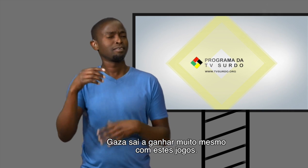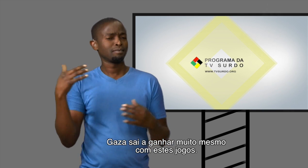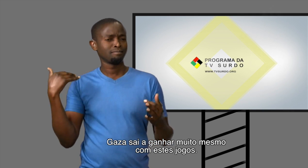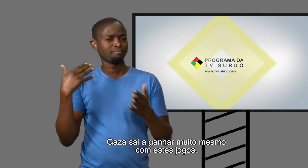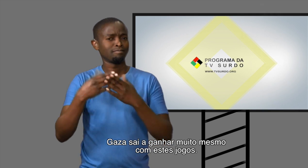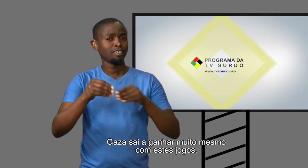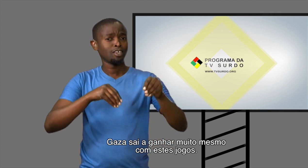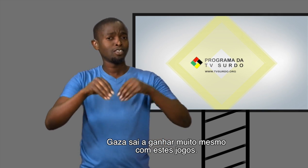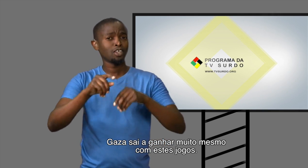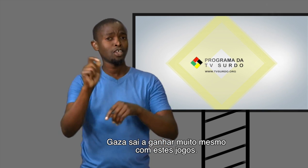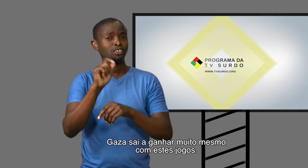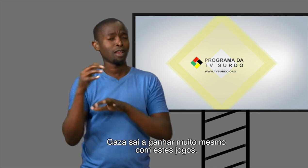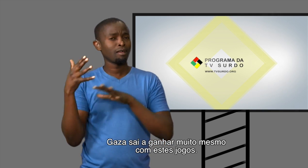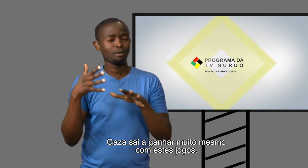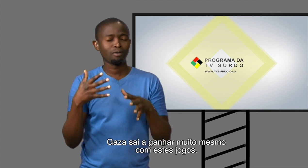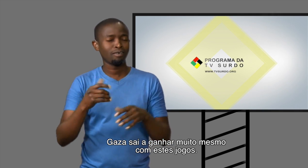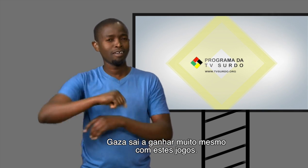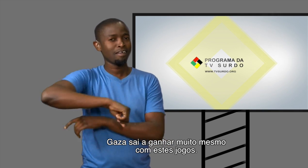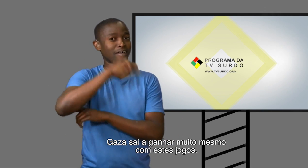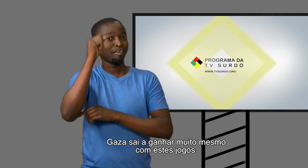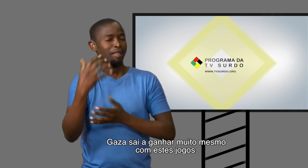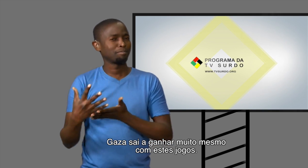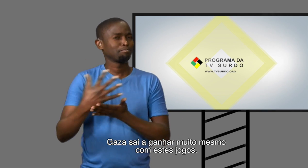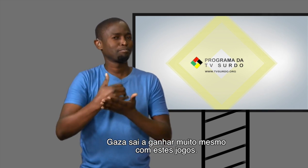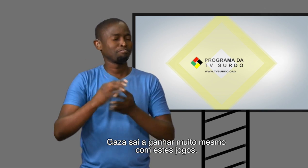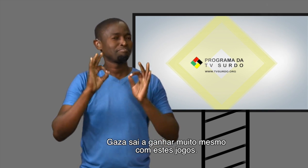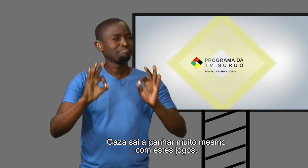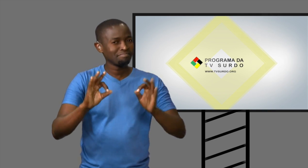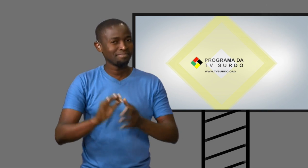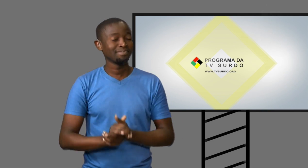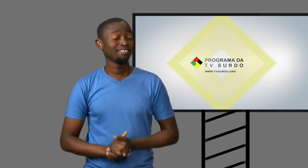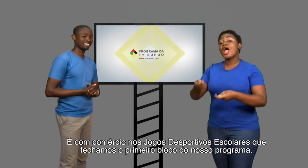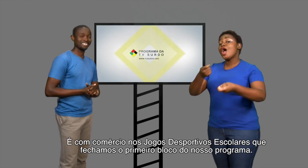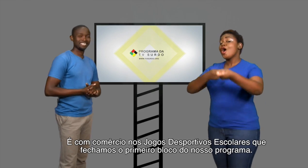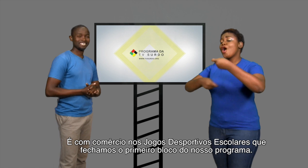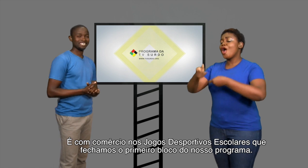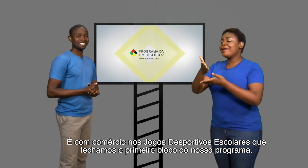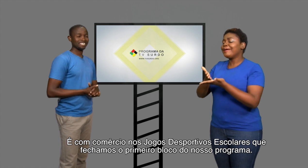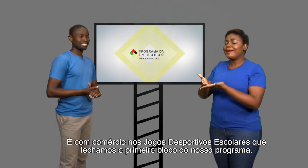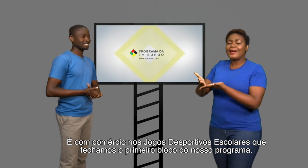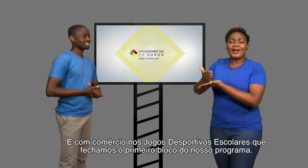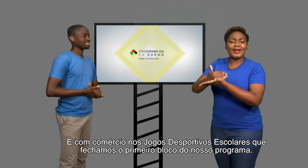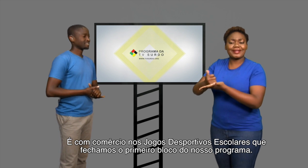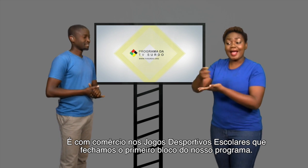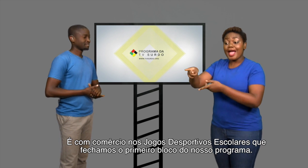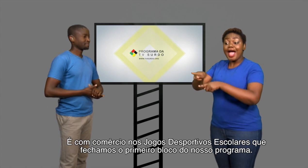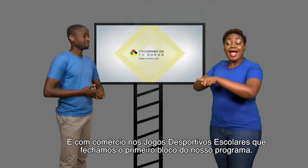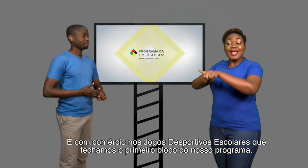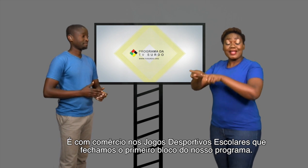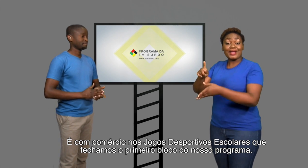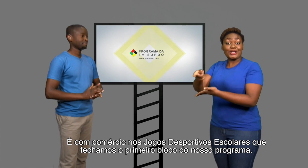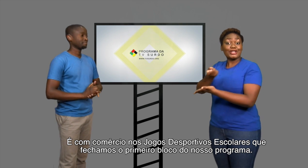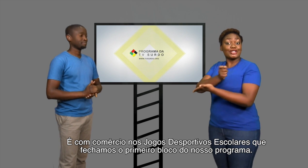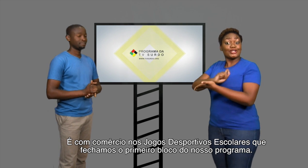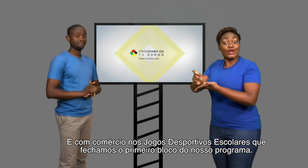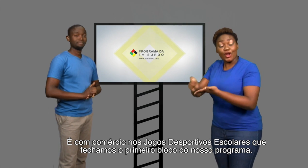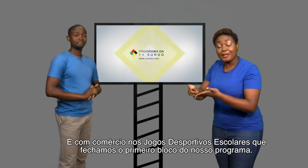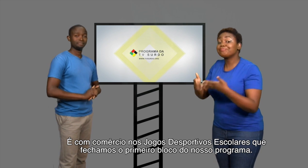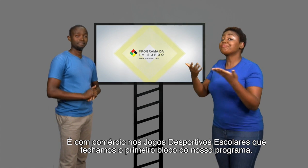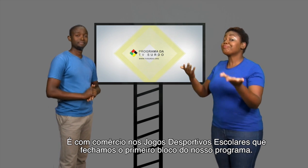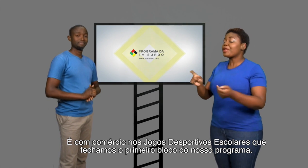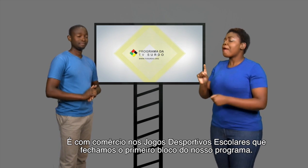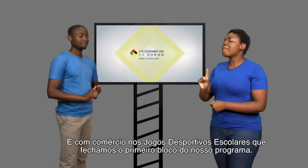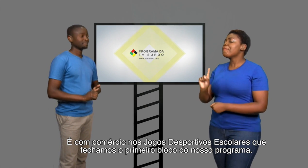Gaza sai a ganhar muito mesmo com estes jogos. É com o comércio nos jogos